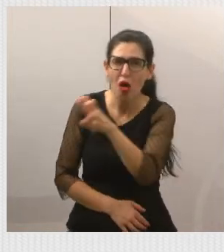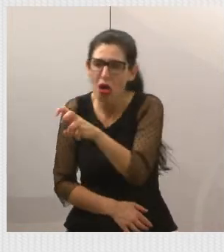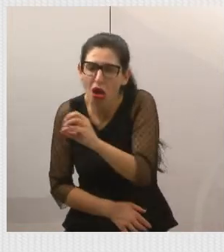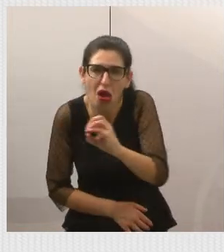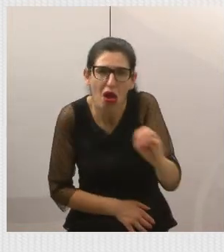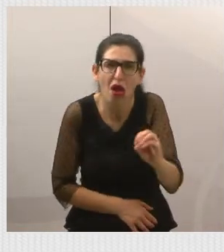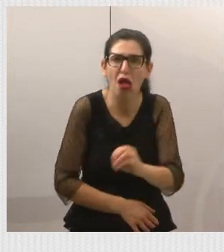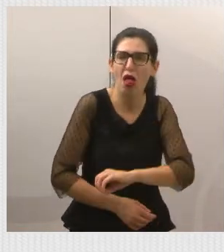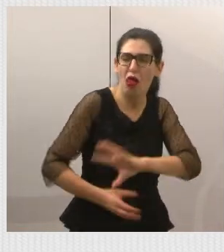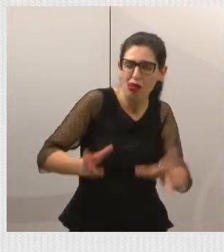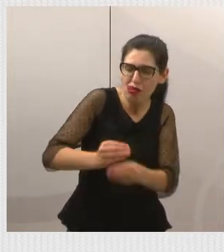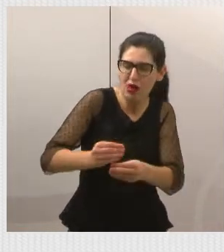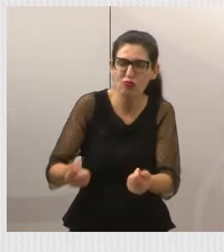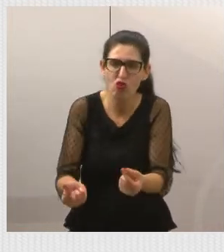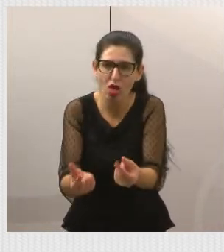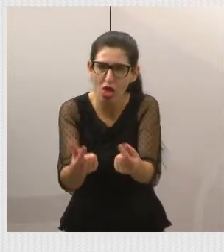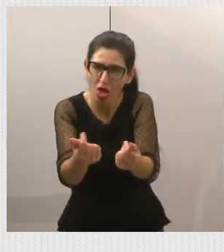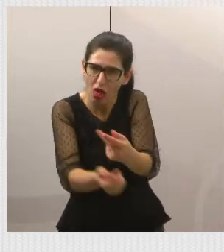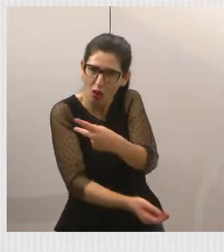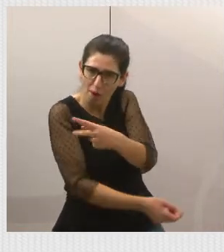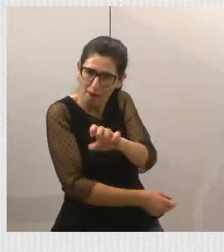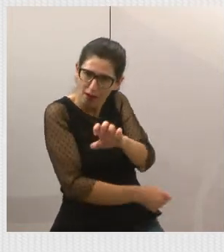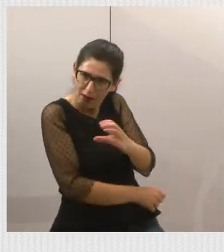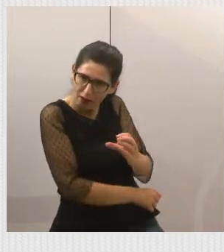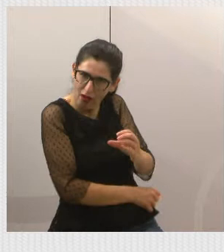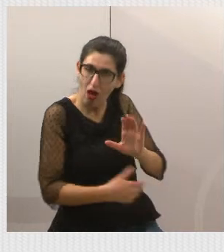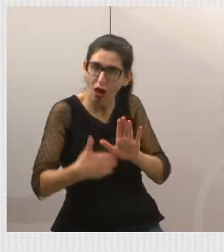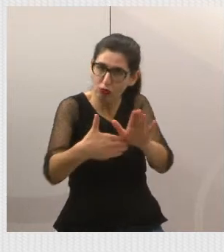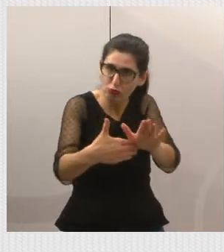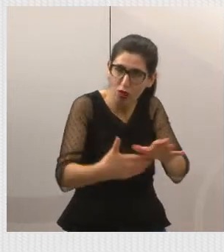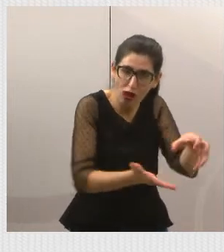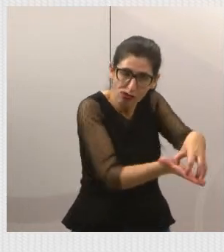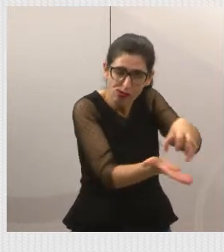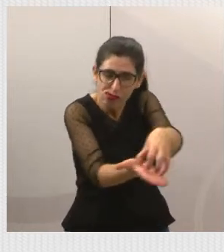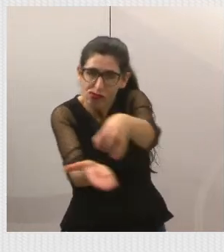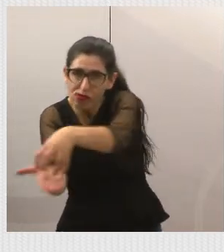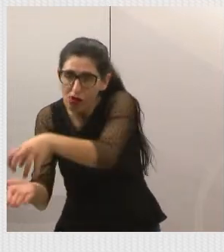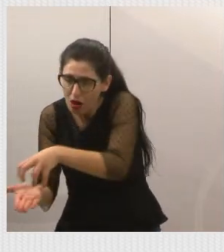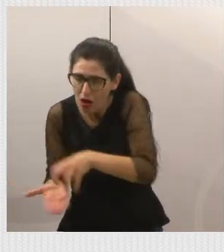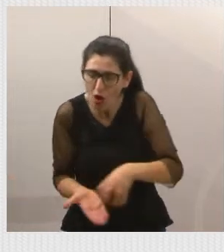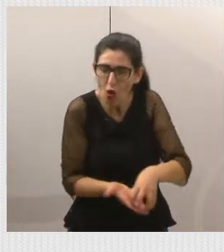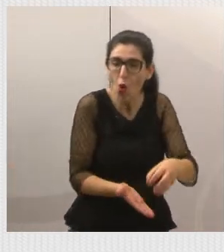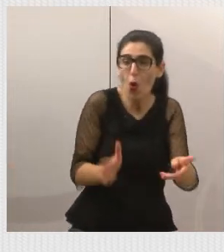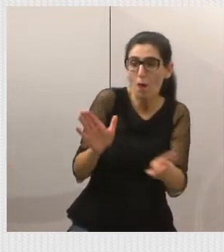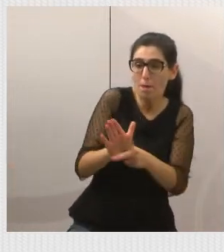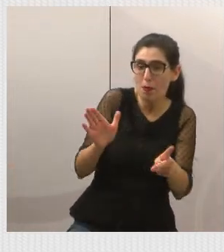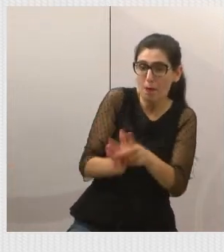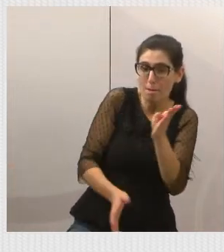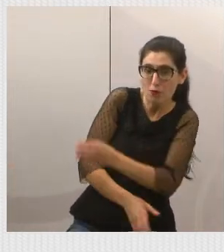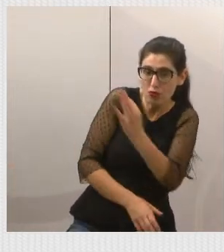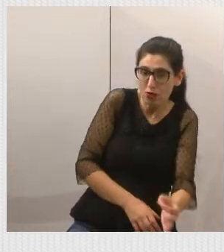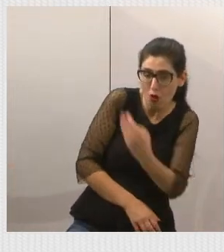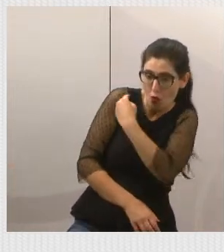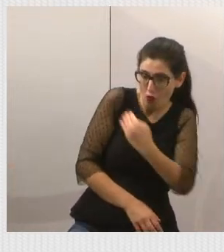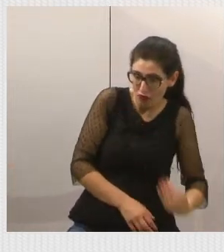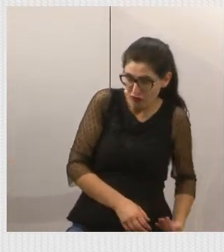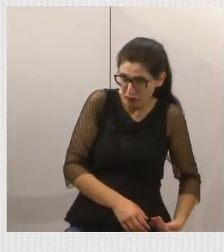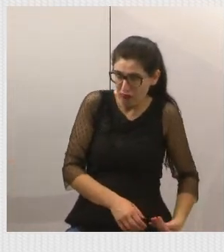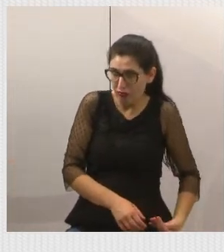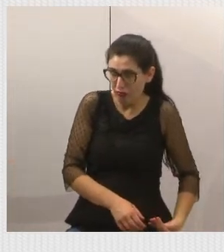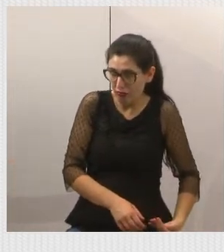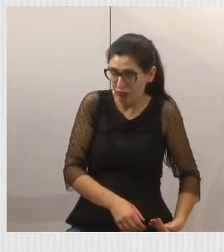emendas impositivas que são destinadas às demais secretarias, ou seja, fica aqui no governo, mas a partir do momento que